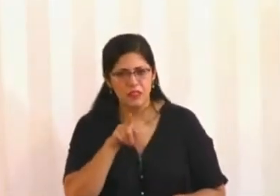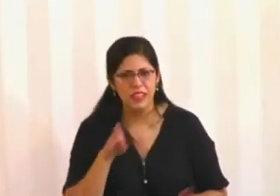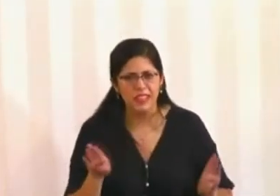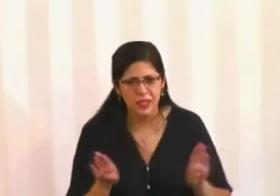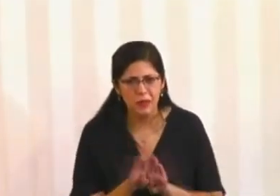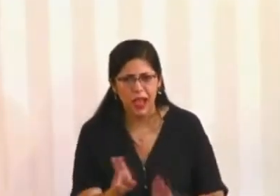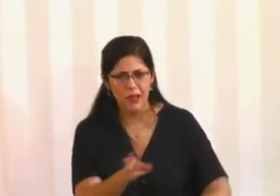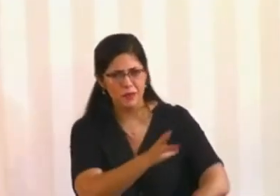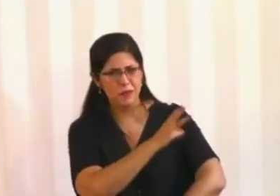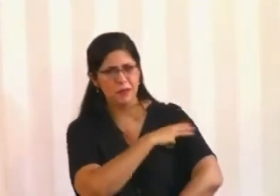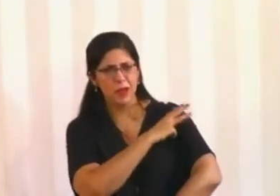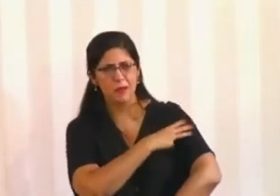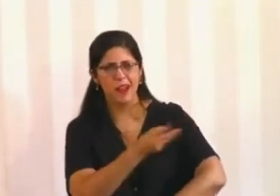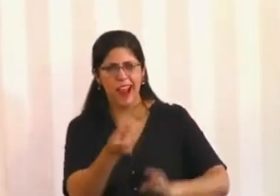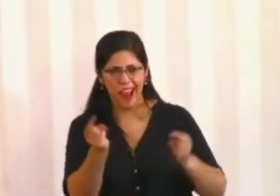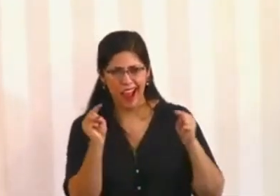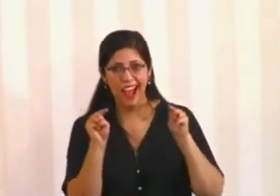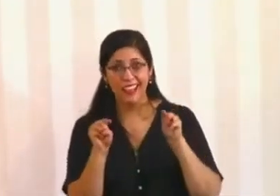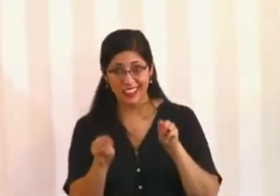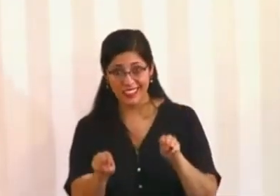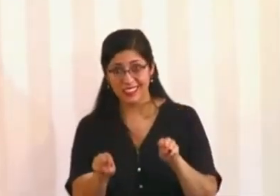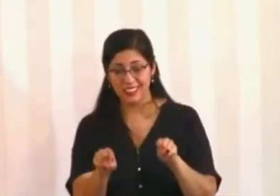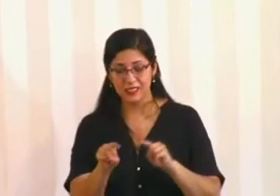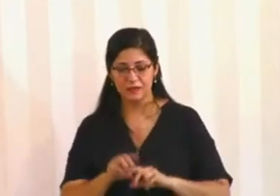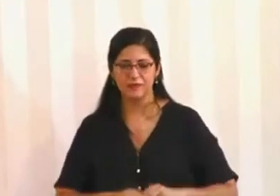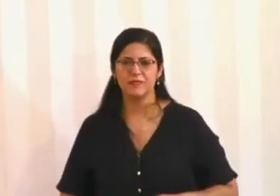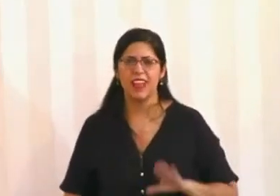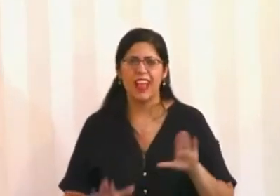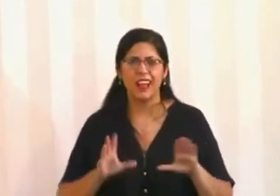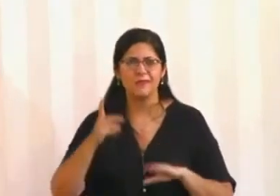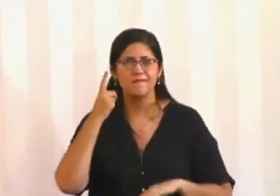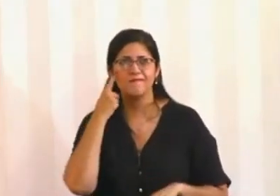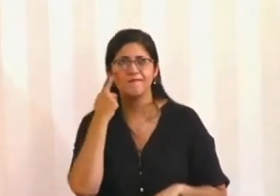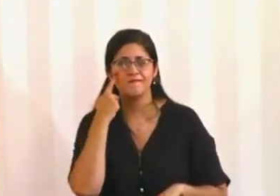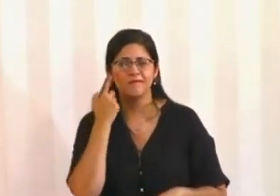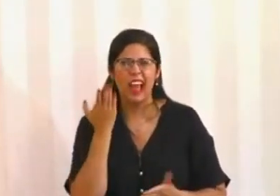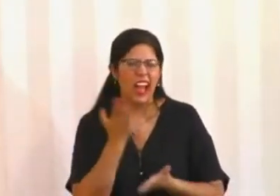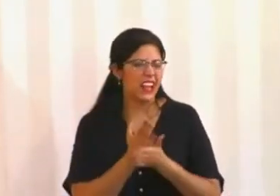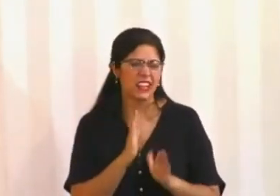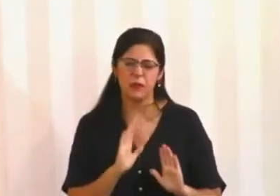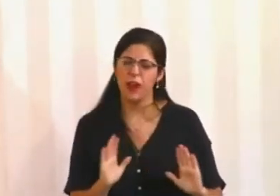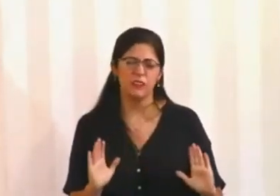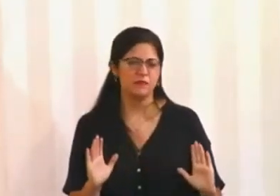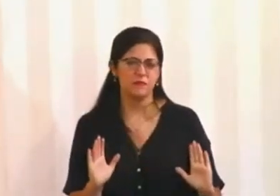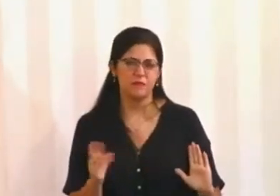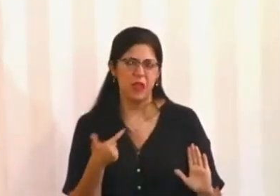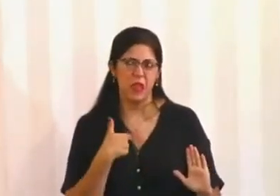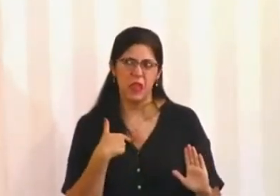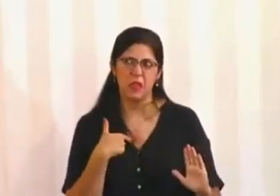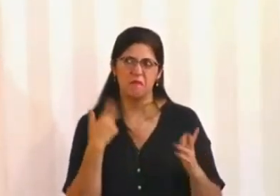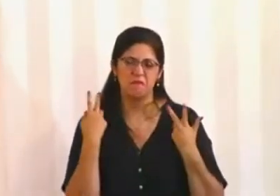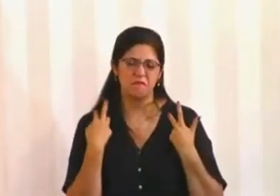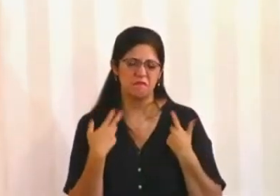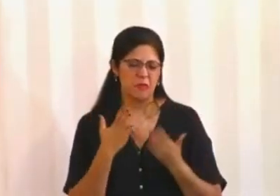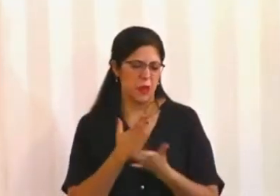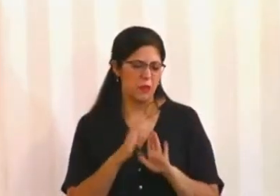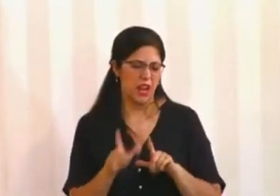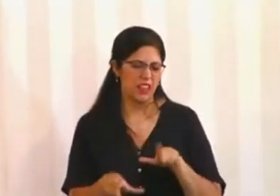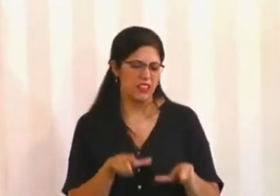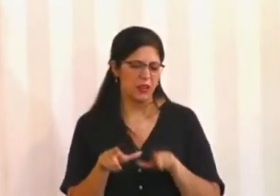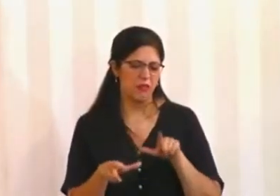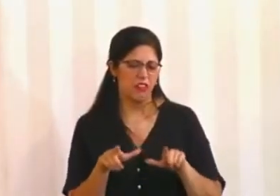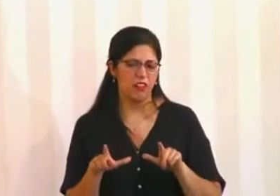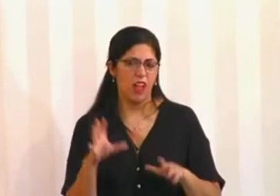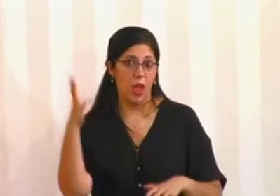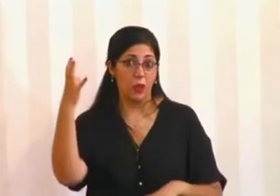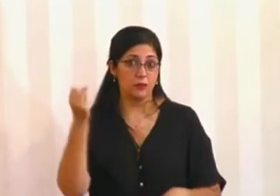que é membro da igreja, diz assim: às vezes eu tenho a sensação que eu já vou pendurar a chuteira, que está na hora de parar. Salmo 92 diz uma coisa tão linda,